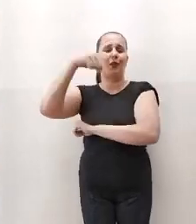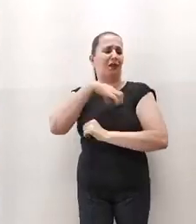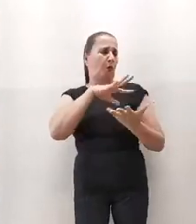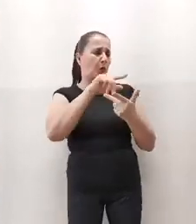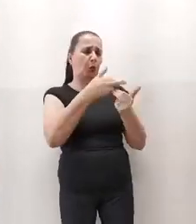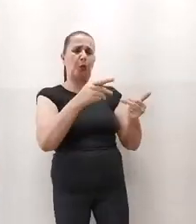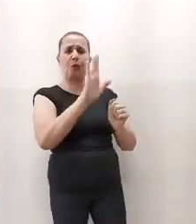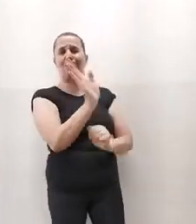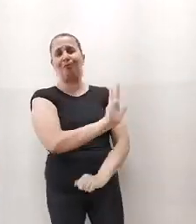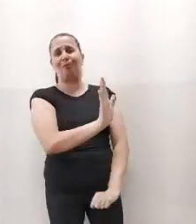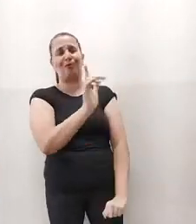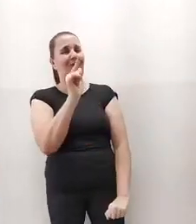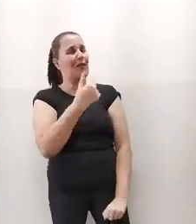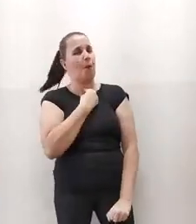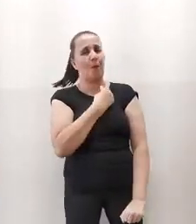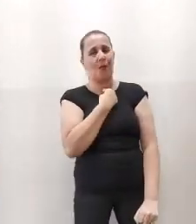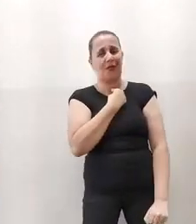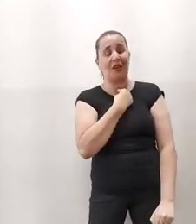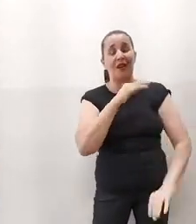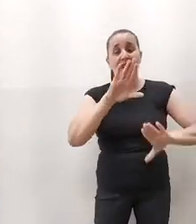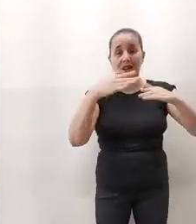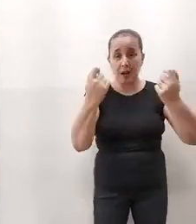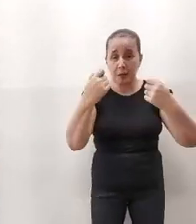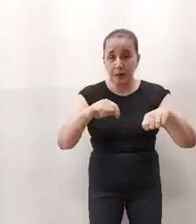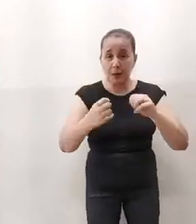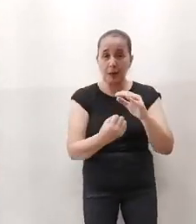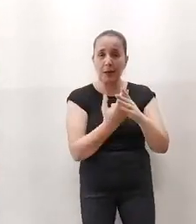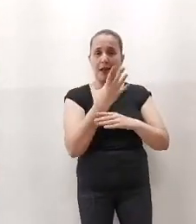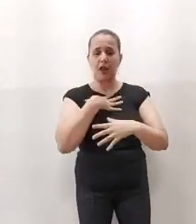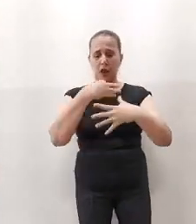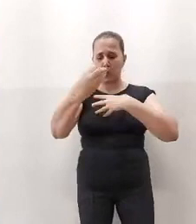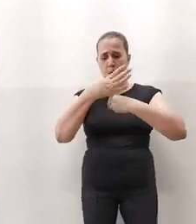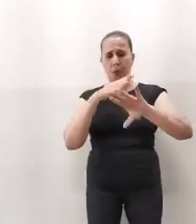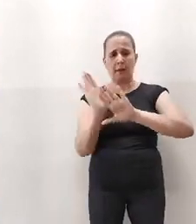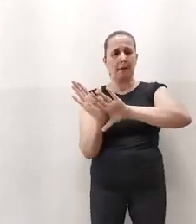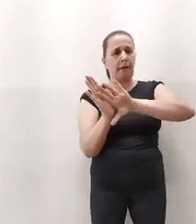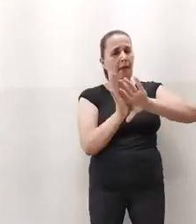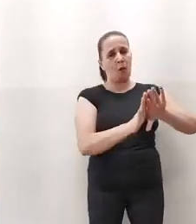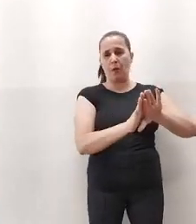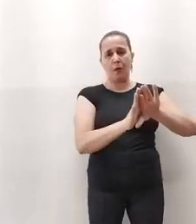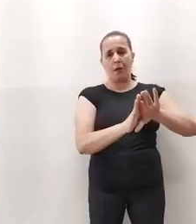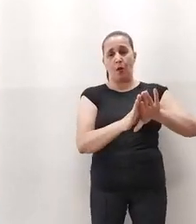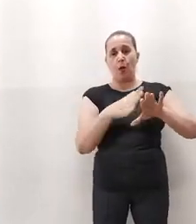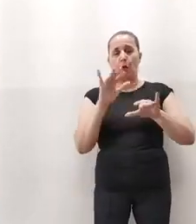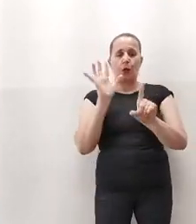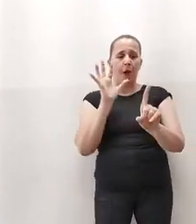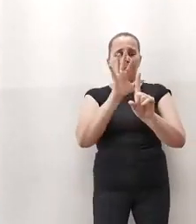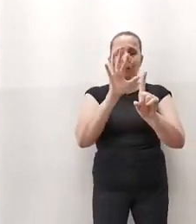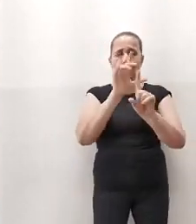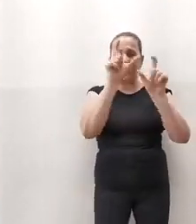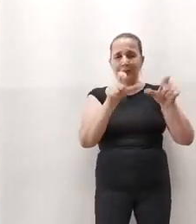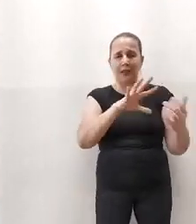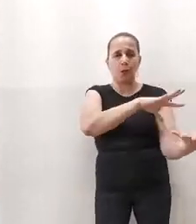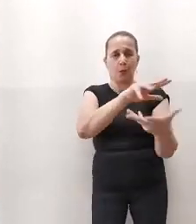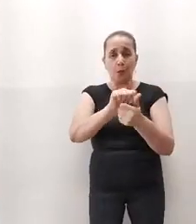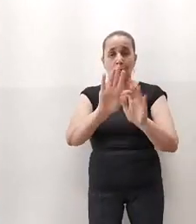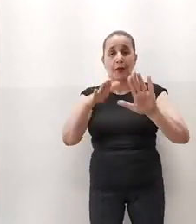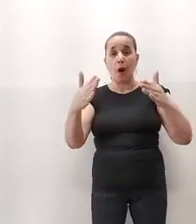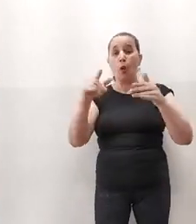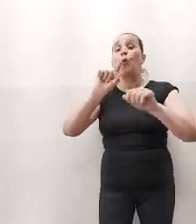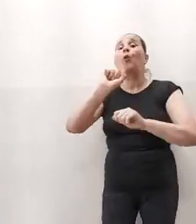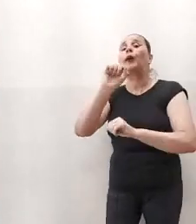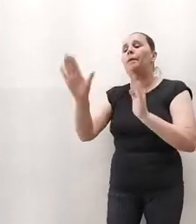mundo, ela não pode surgir de uma herança familiar ou de uma influência terrena. O que nos